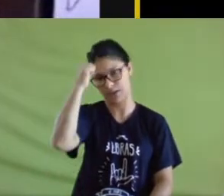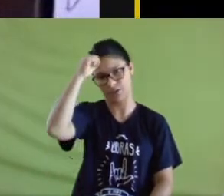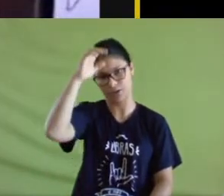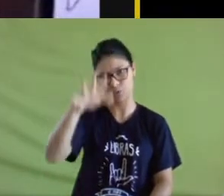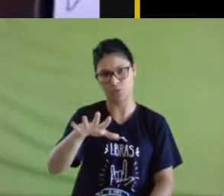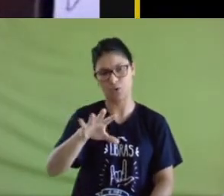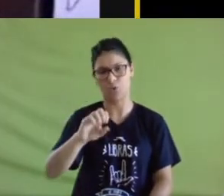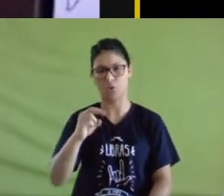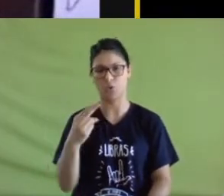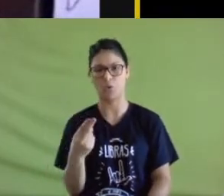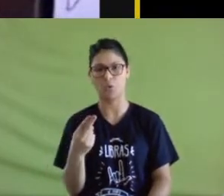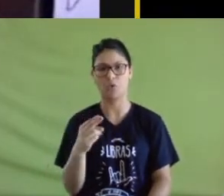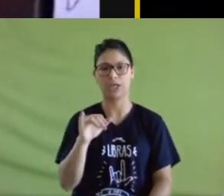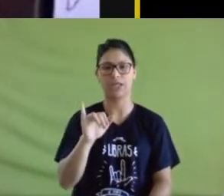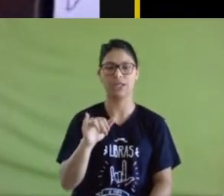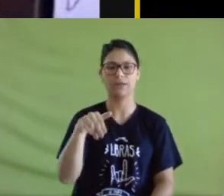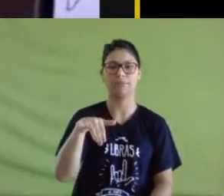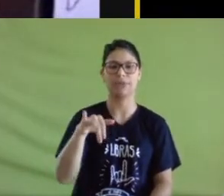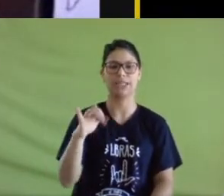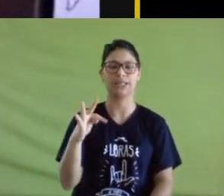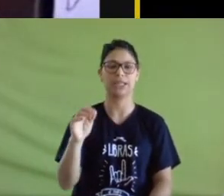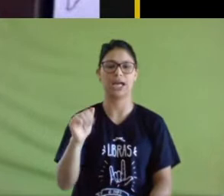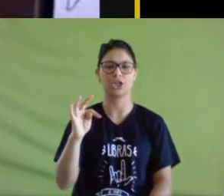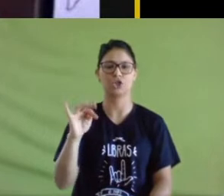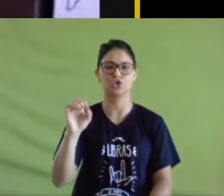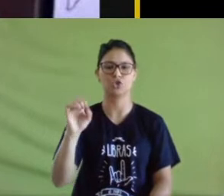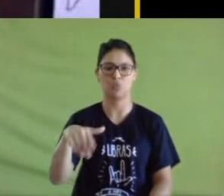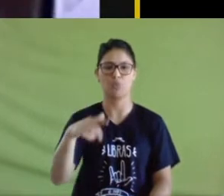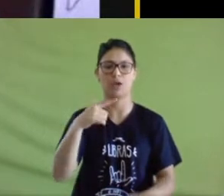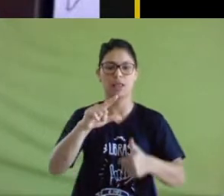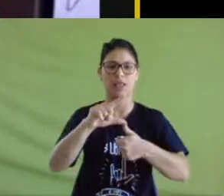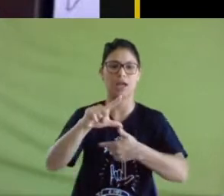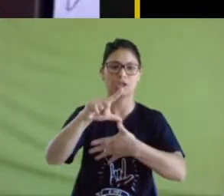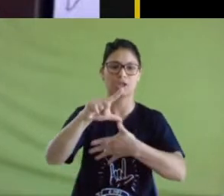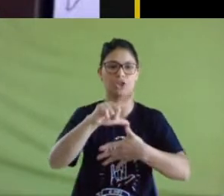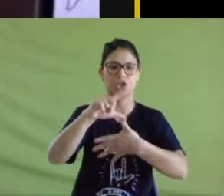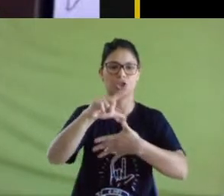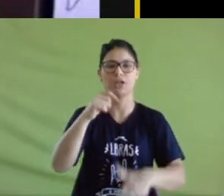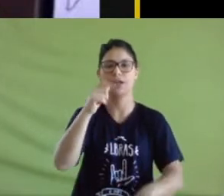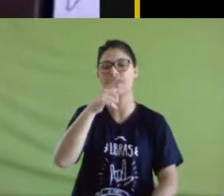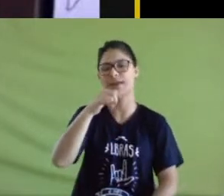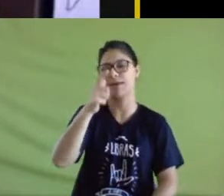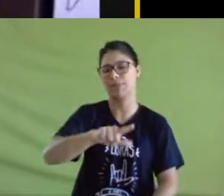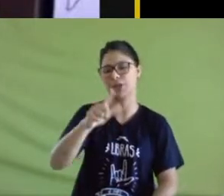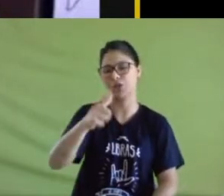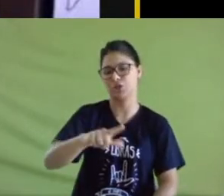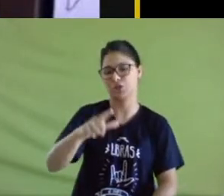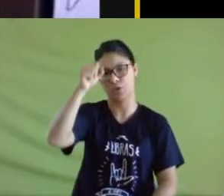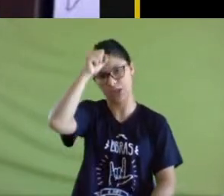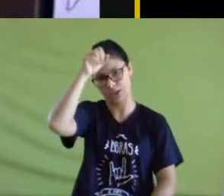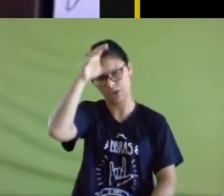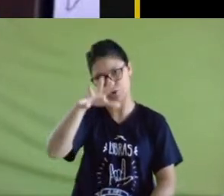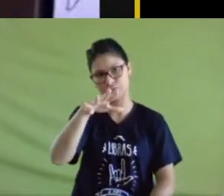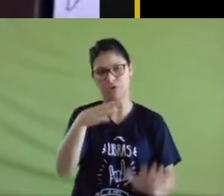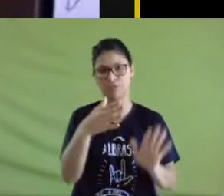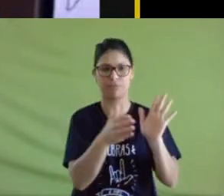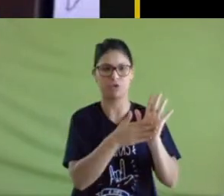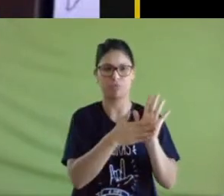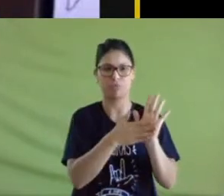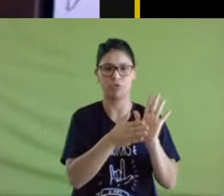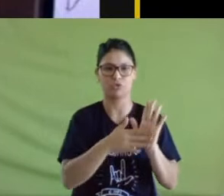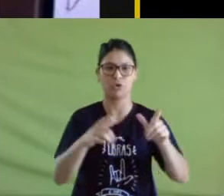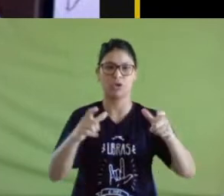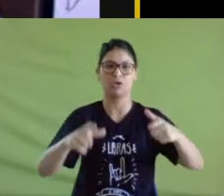pela imitatio, como os latinos, repetindo Aristóteles, propuseram, o lugar